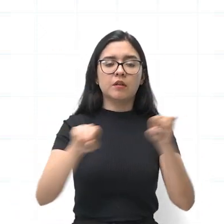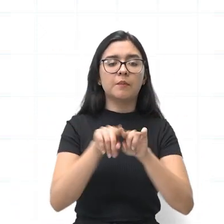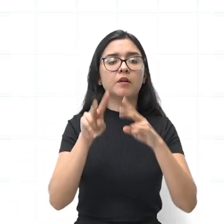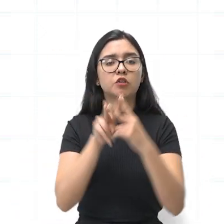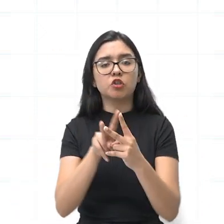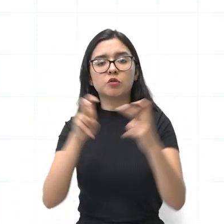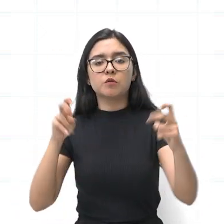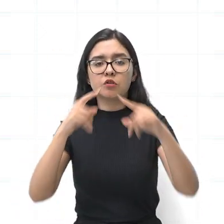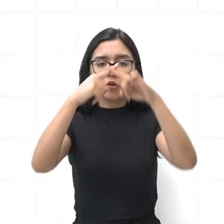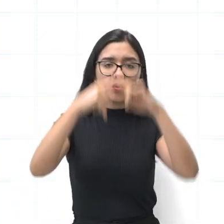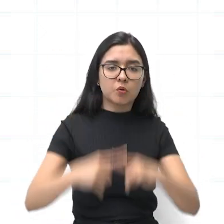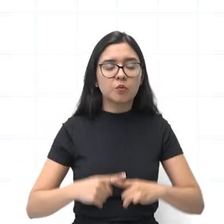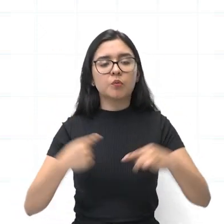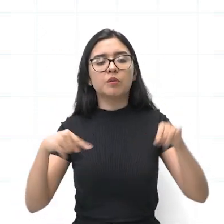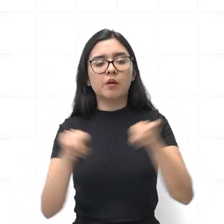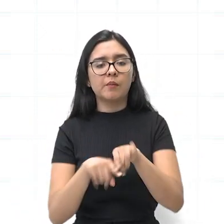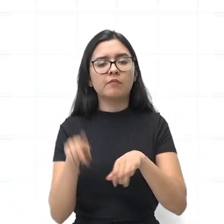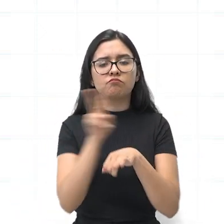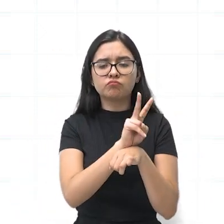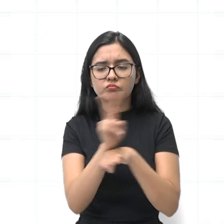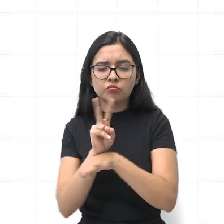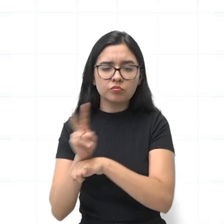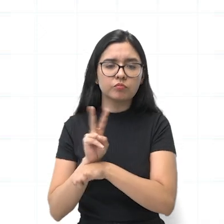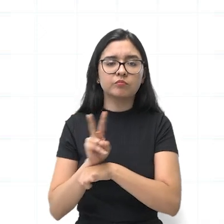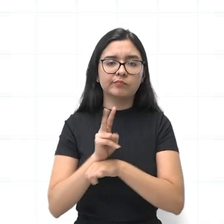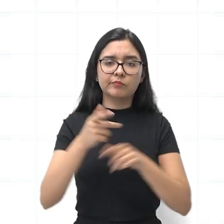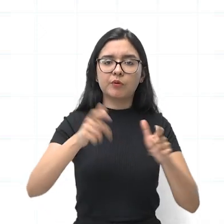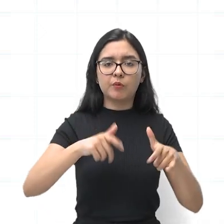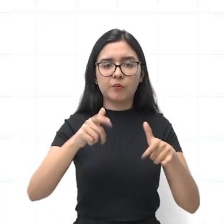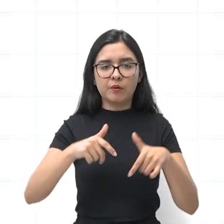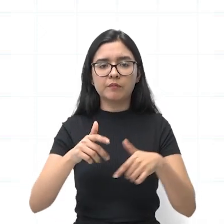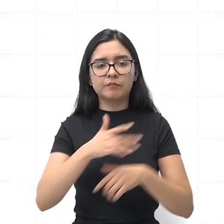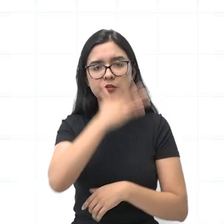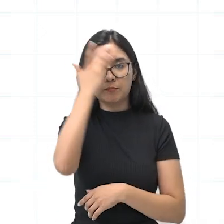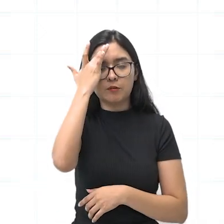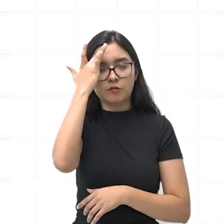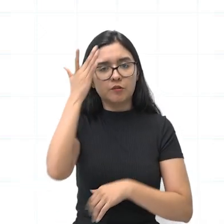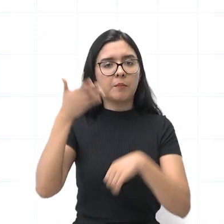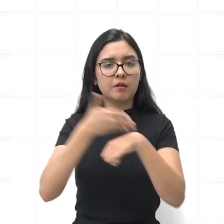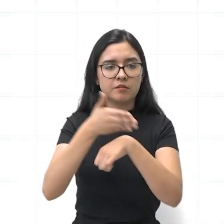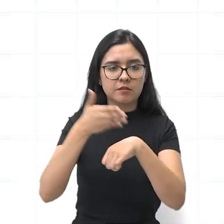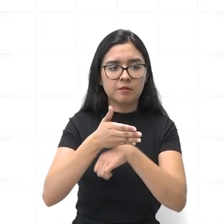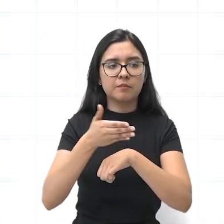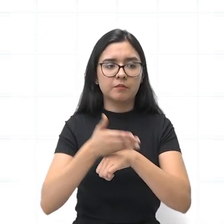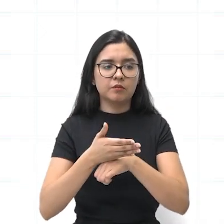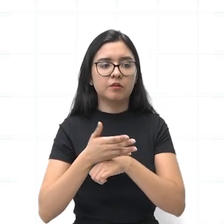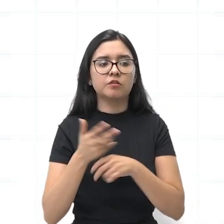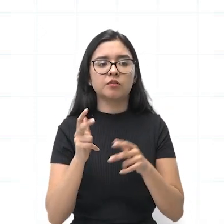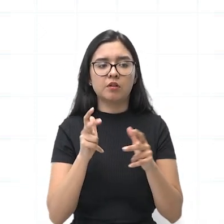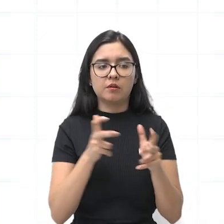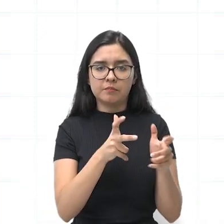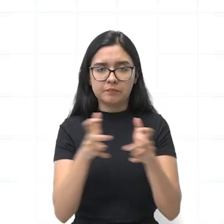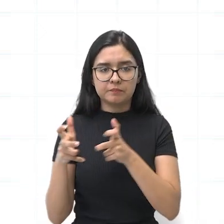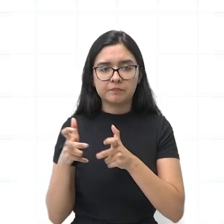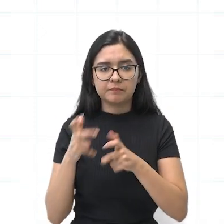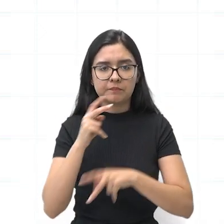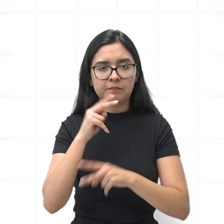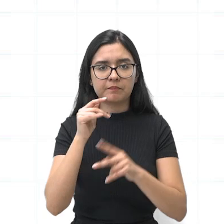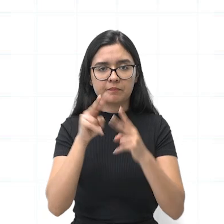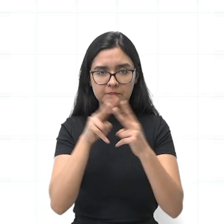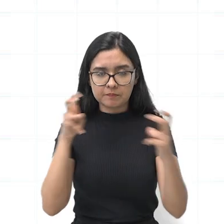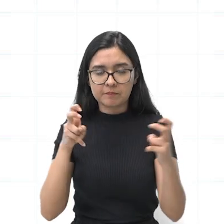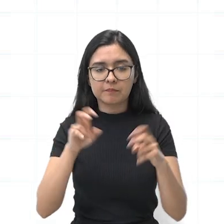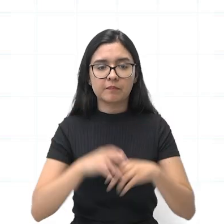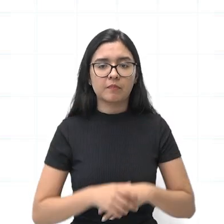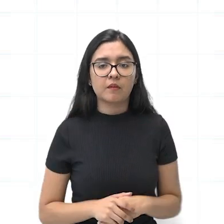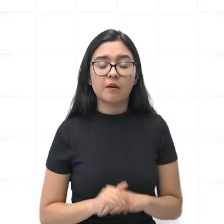transmissões de disputas, fiscalizar ali as condições de trabalho dos cyberatletas, ok? Embora